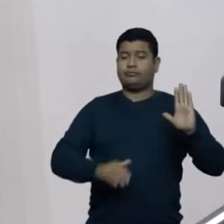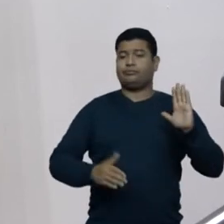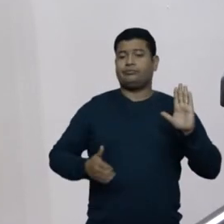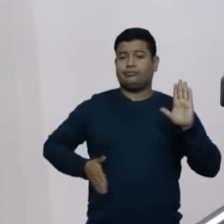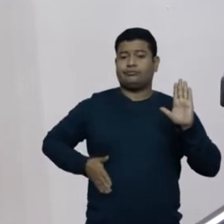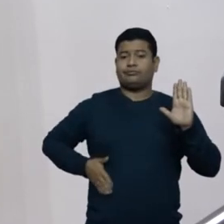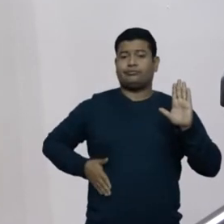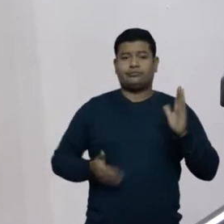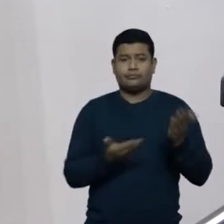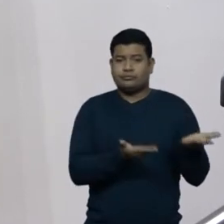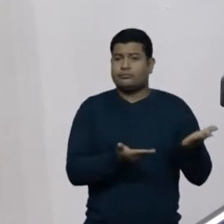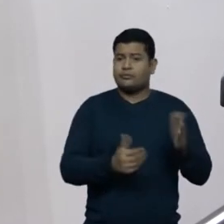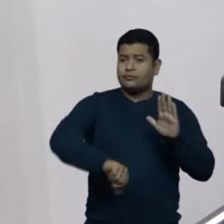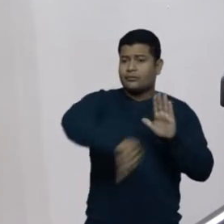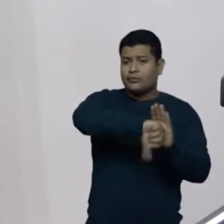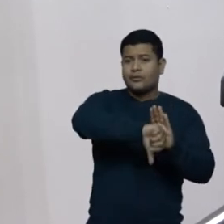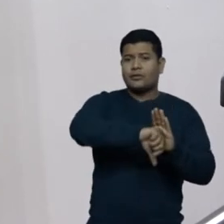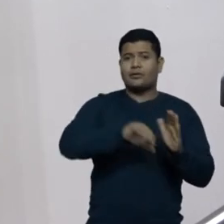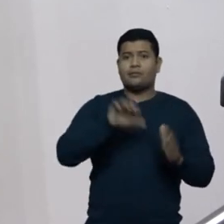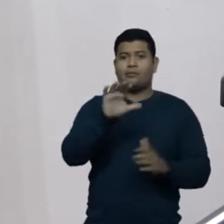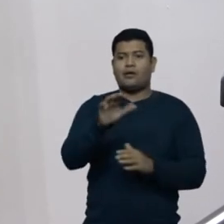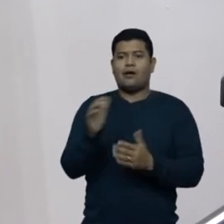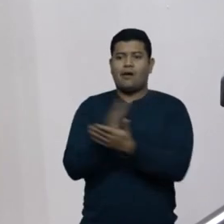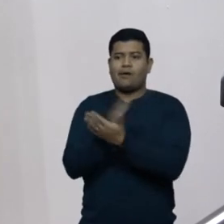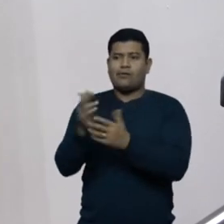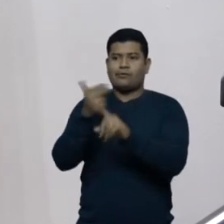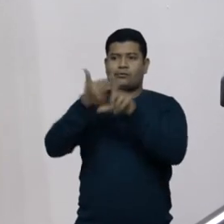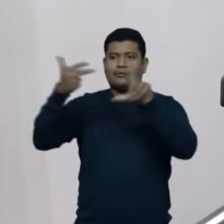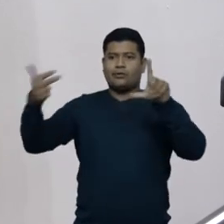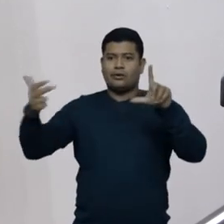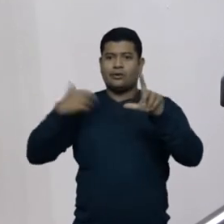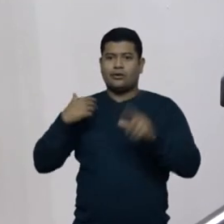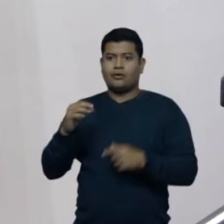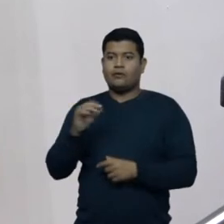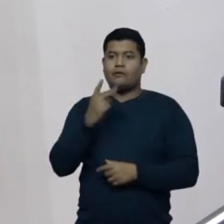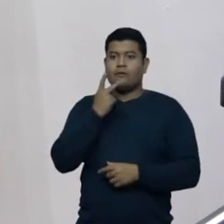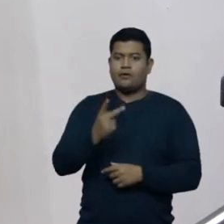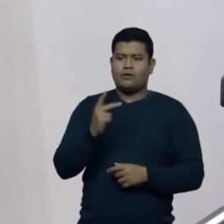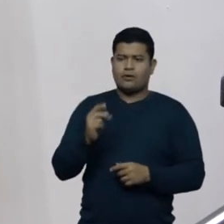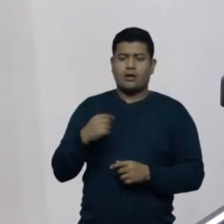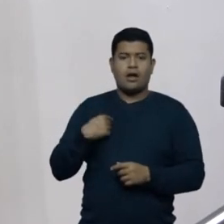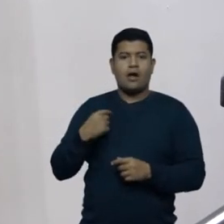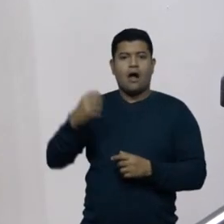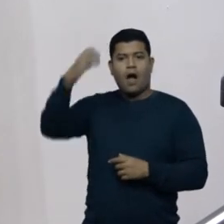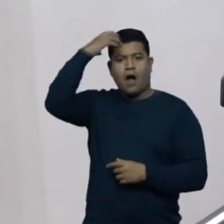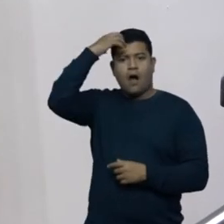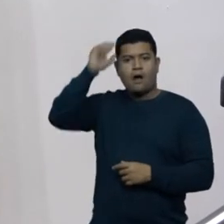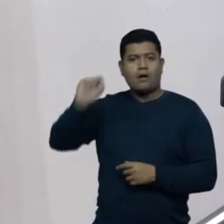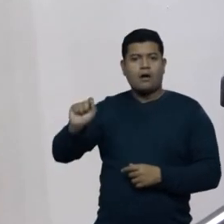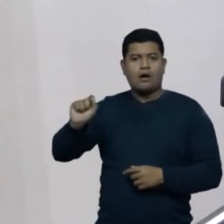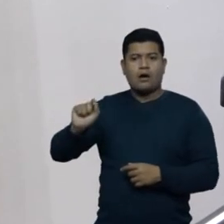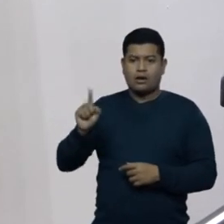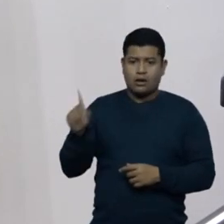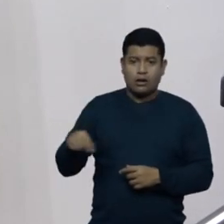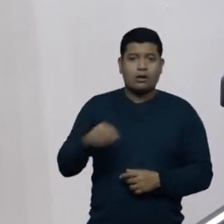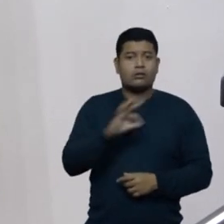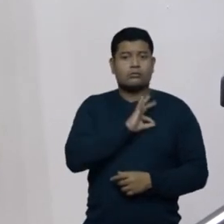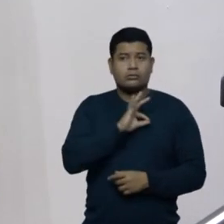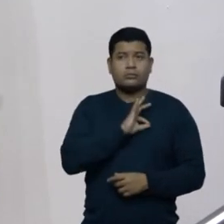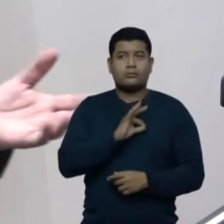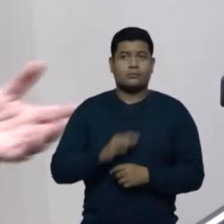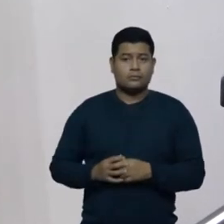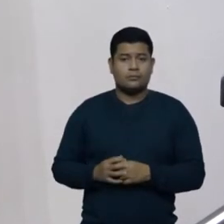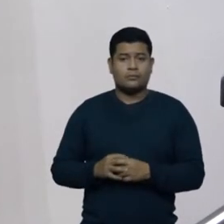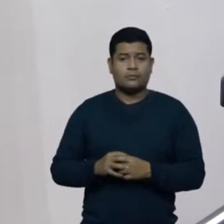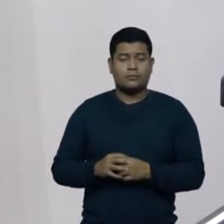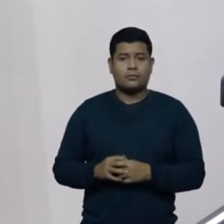sensacionalismo exagerado, como se a polícia fosse a culpada, ao ponto do ministro